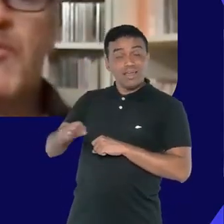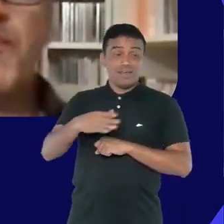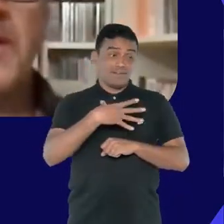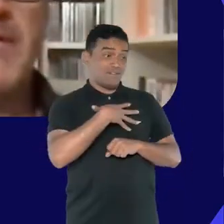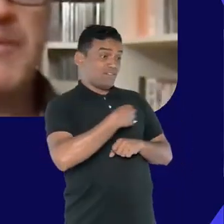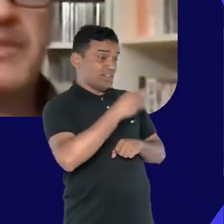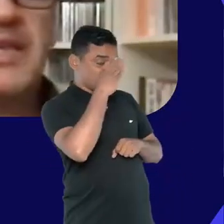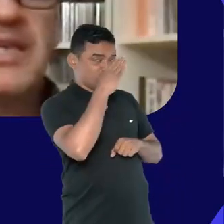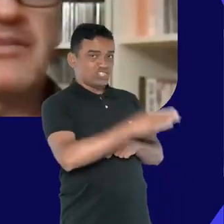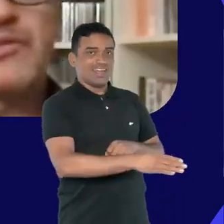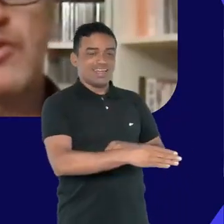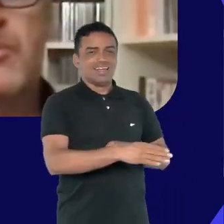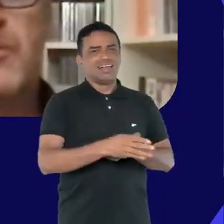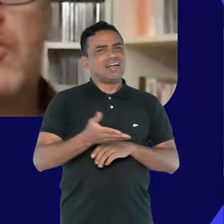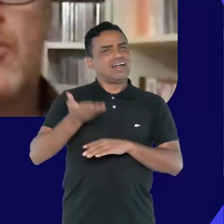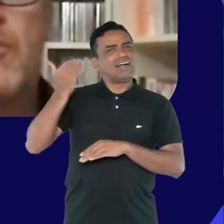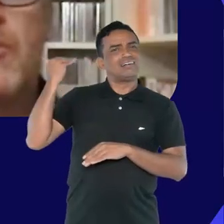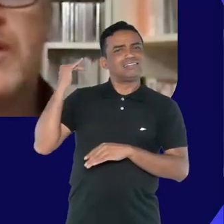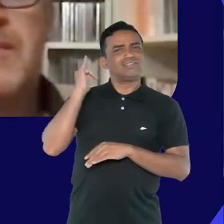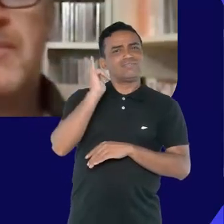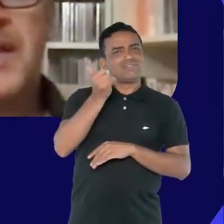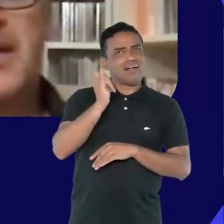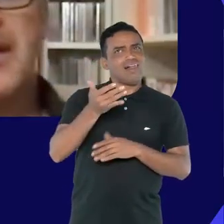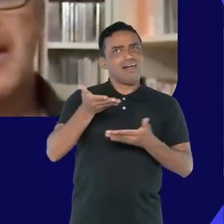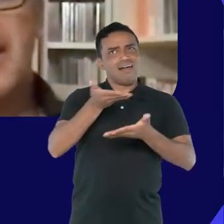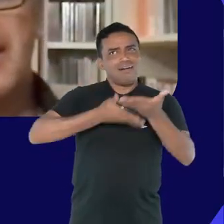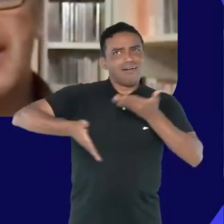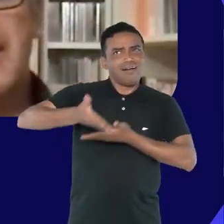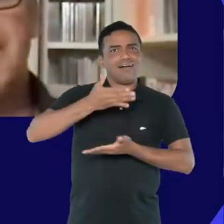Há pouco falávamos aqui sobre como